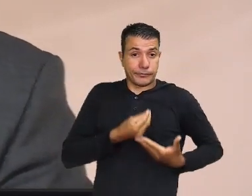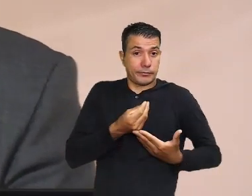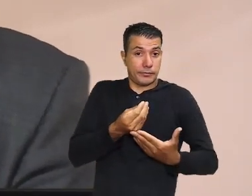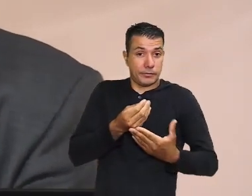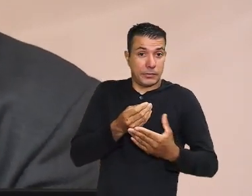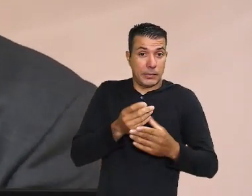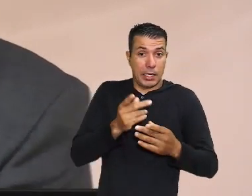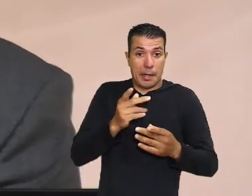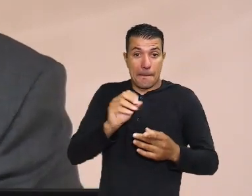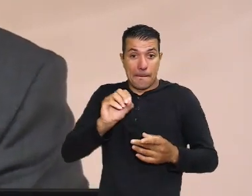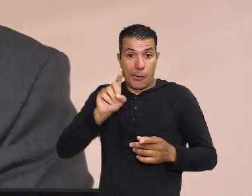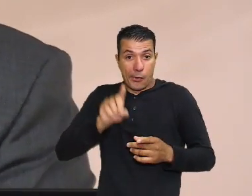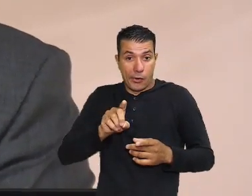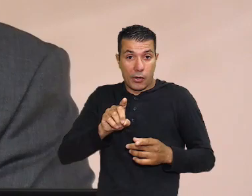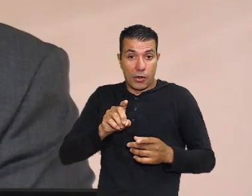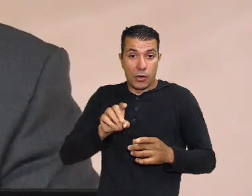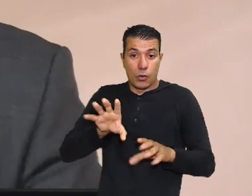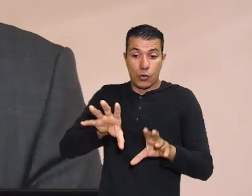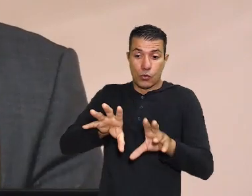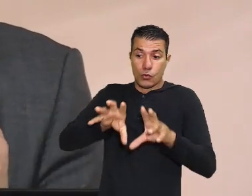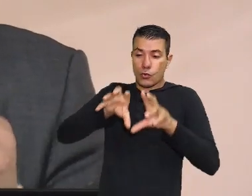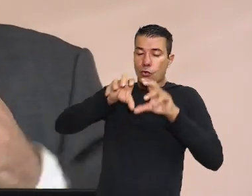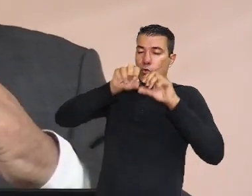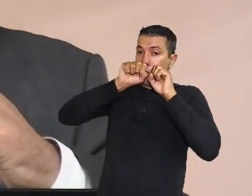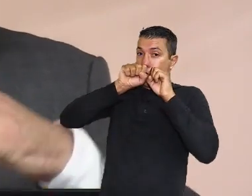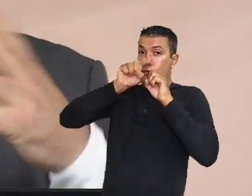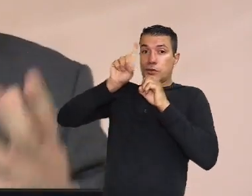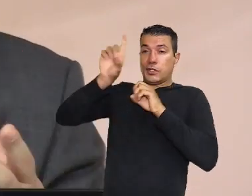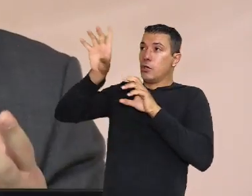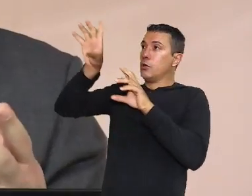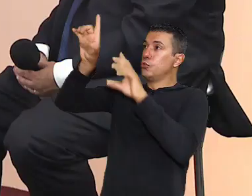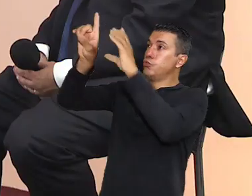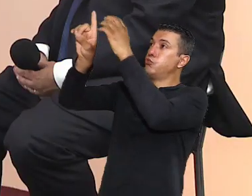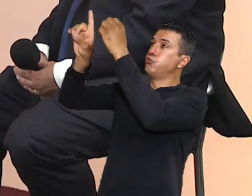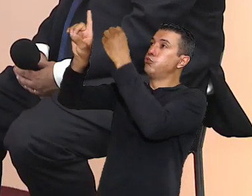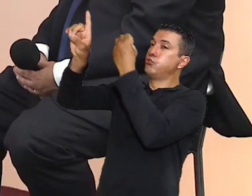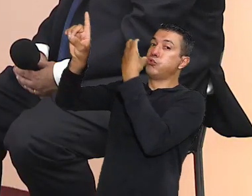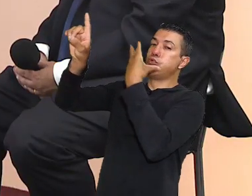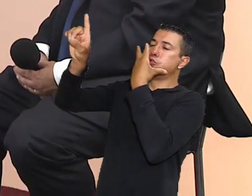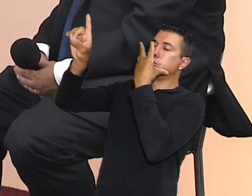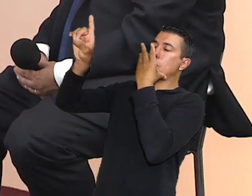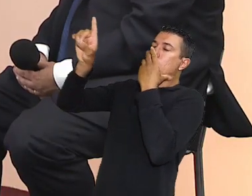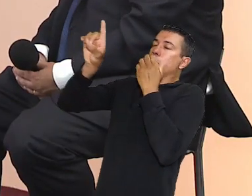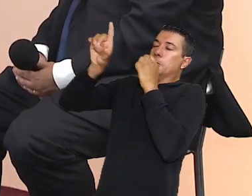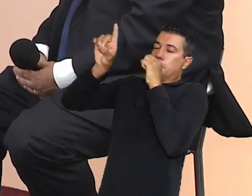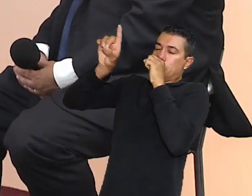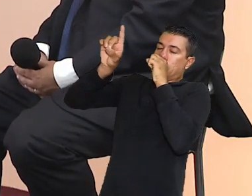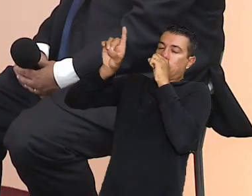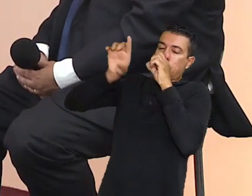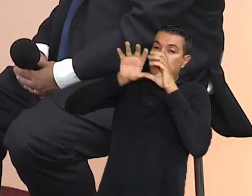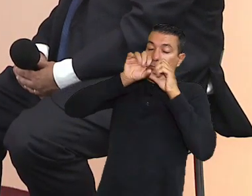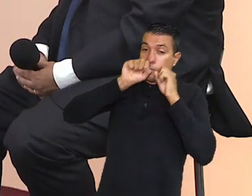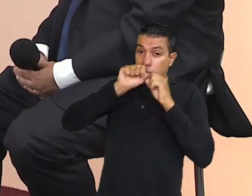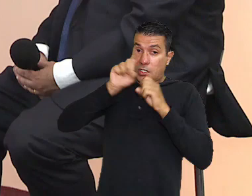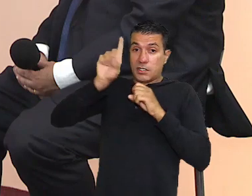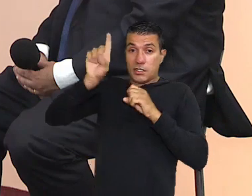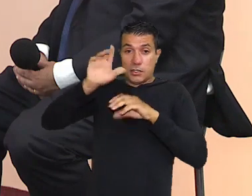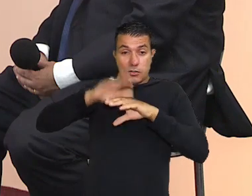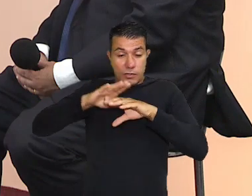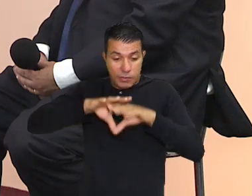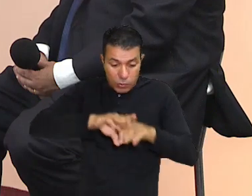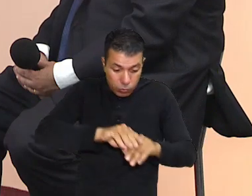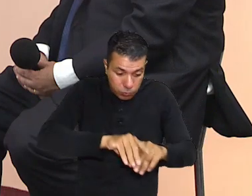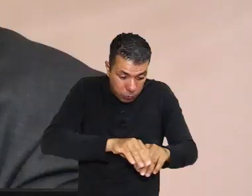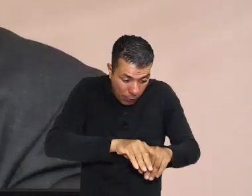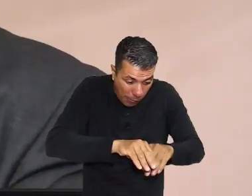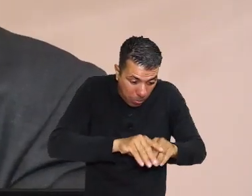pó da terra, o fôlego da vida. Então, assim, ó, Cristo, ele foi o agente direto da criação, então ele formou aquele boneco de